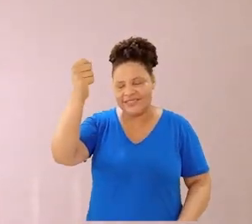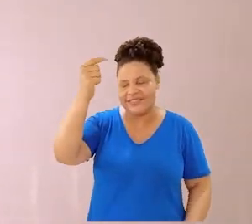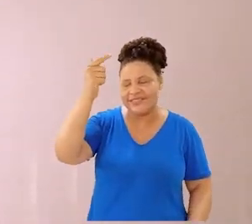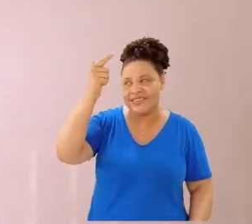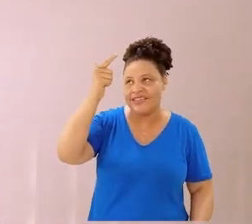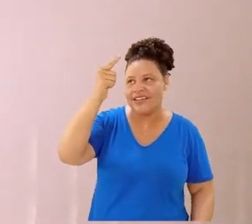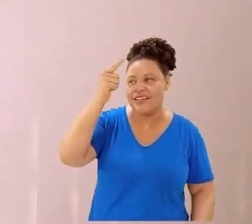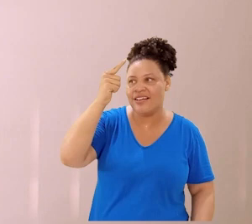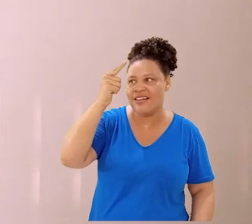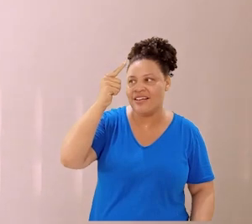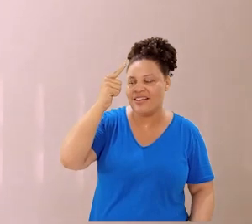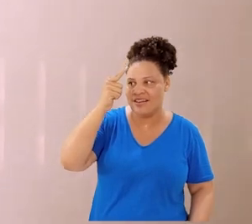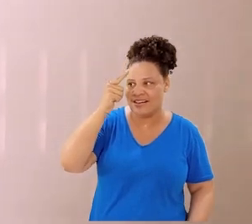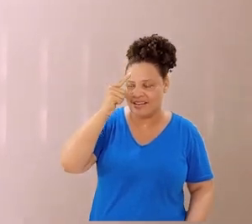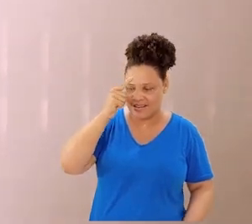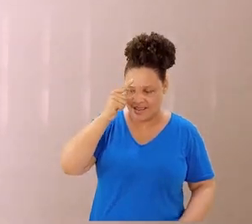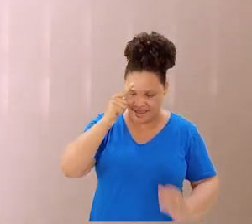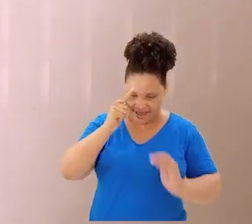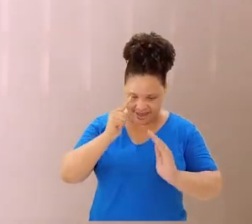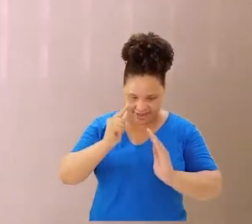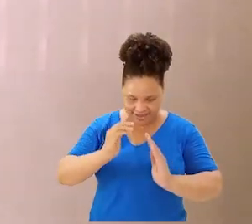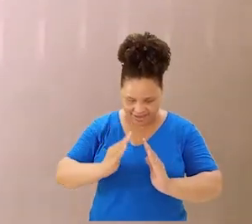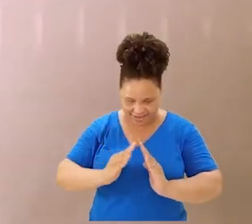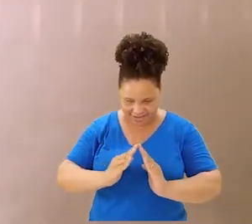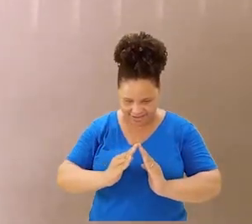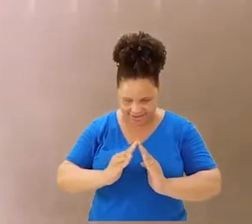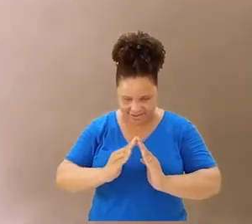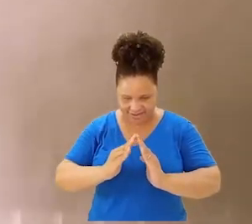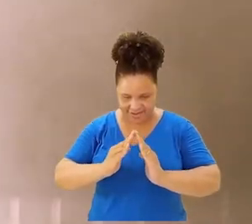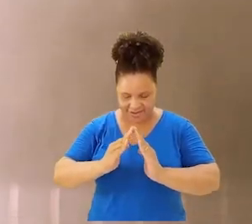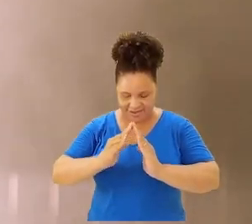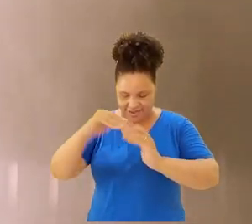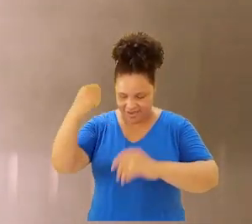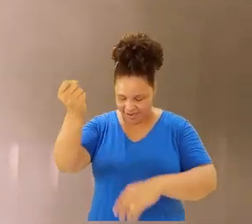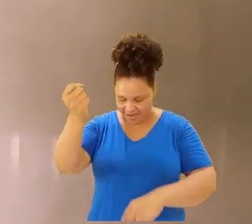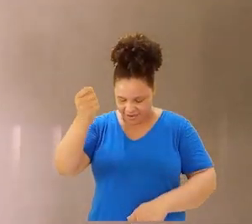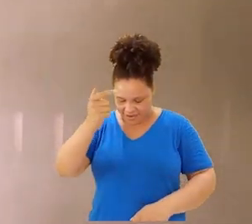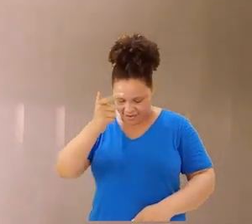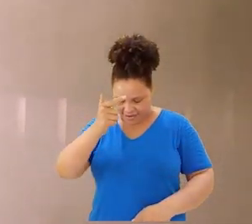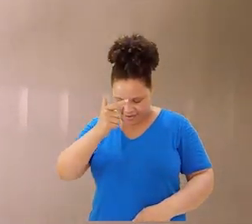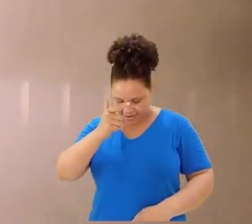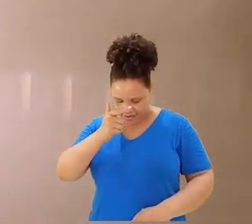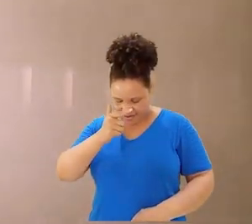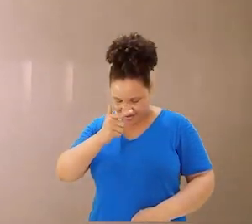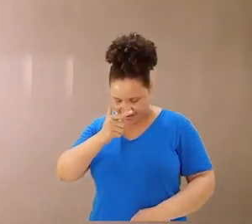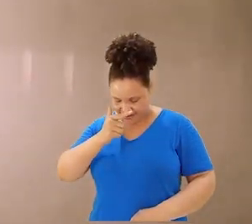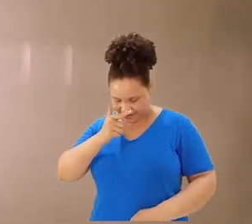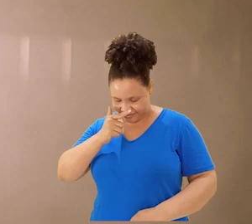Sol, sua bela amante entrando.